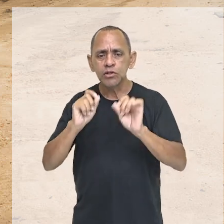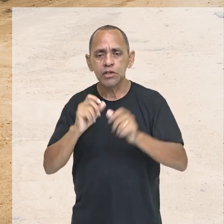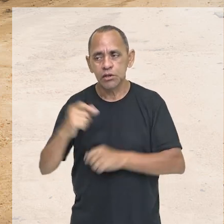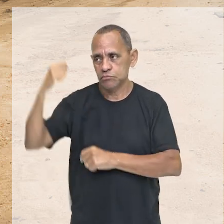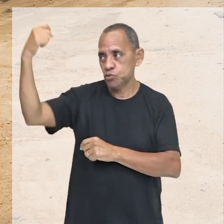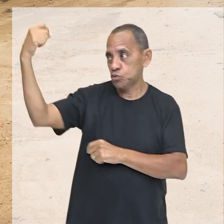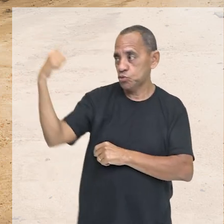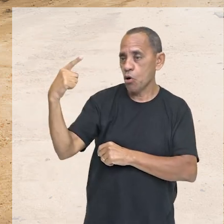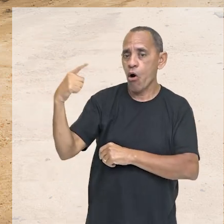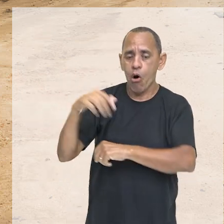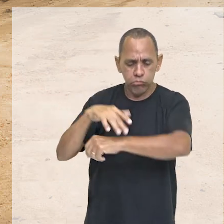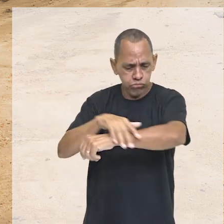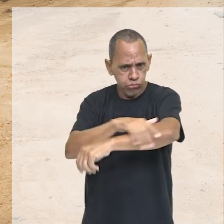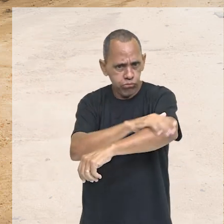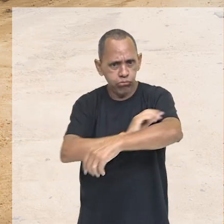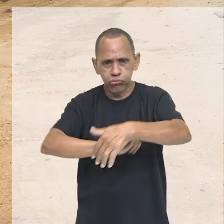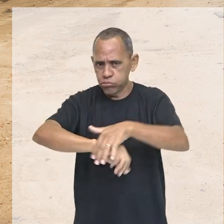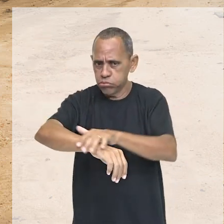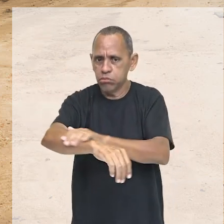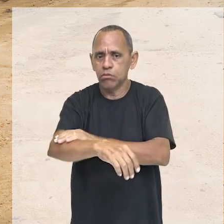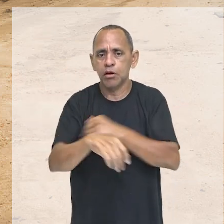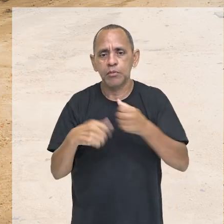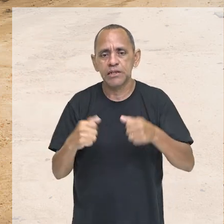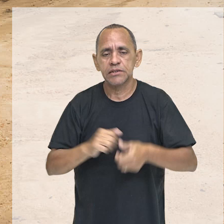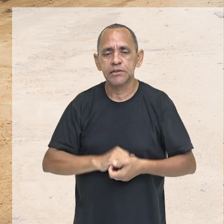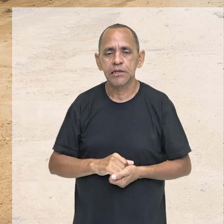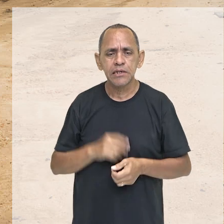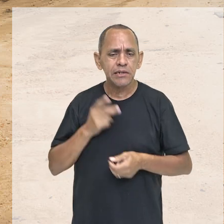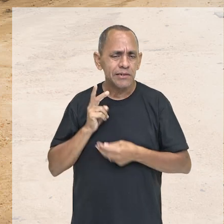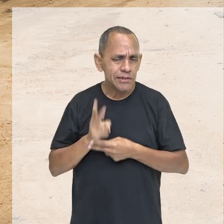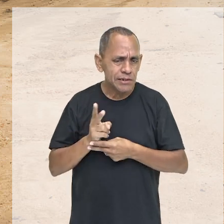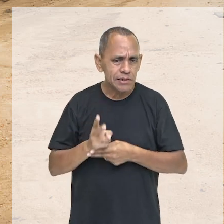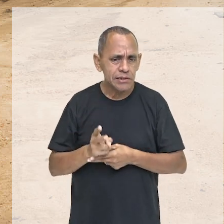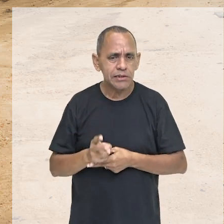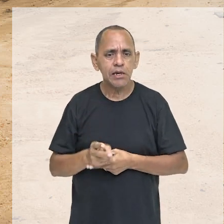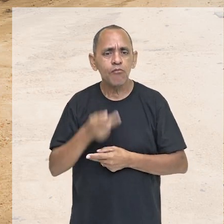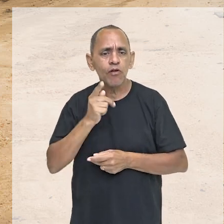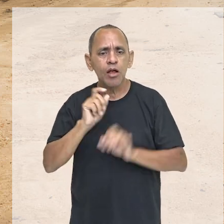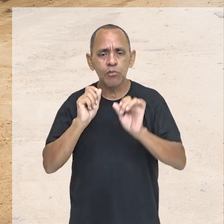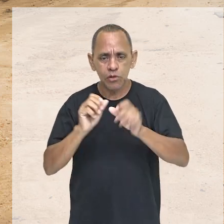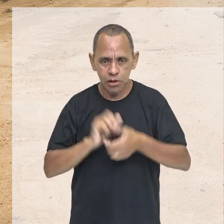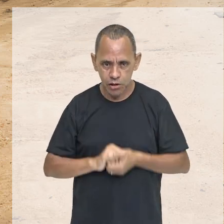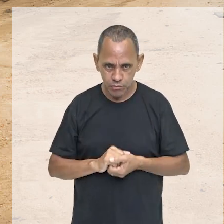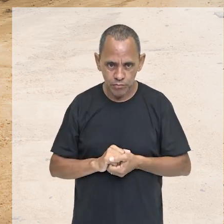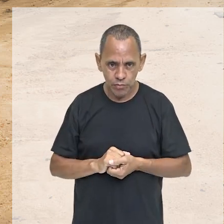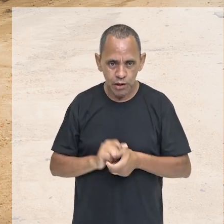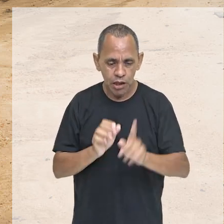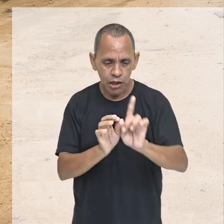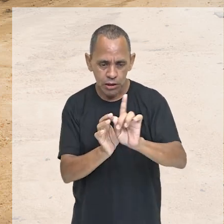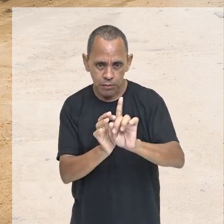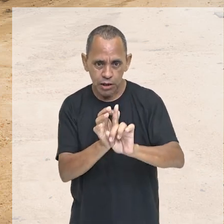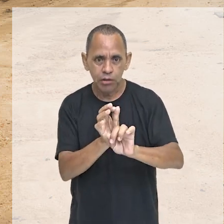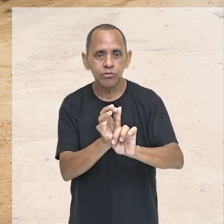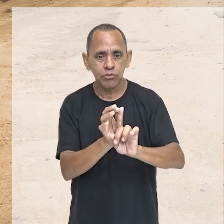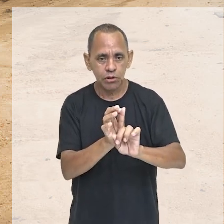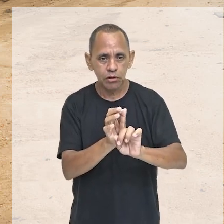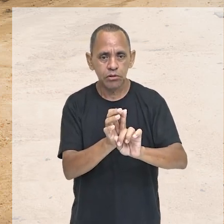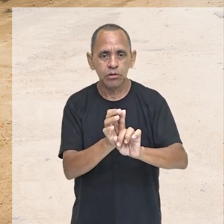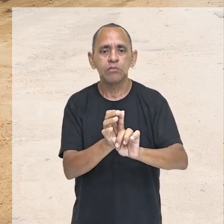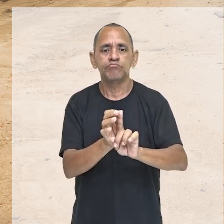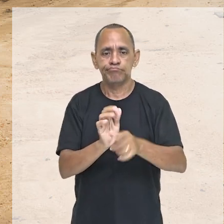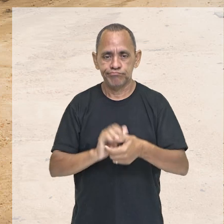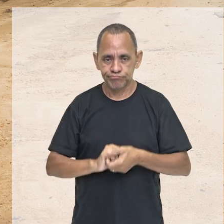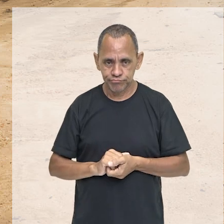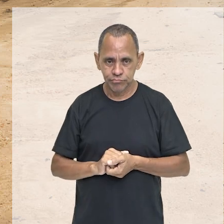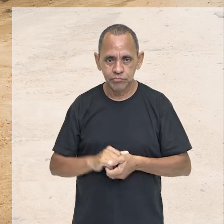se falar em altas temperaturas, temos que prestar bastante atenção nisso. Todo mundo